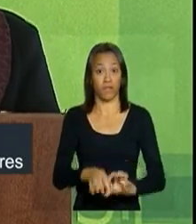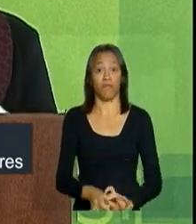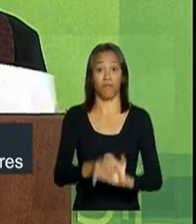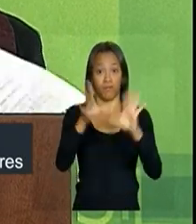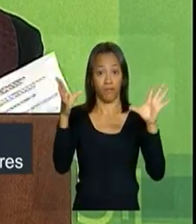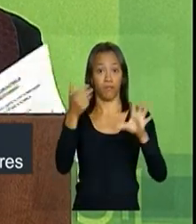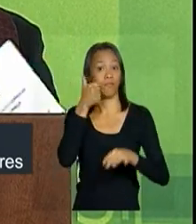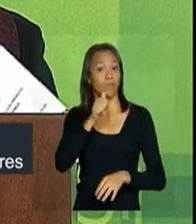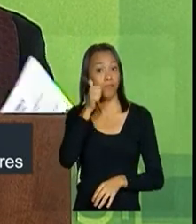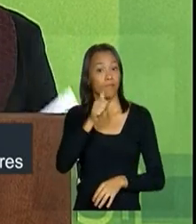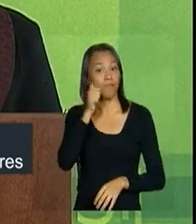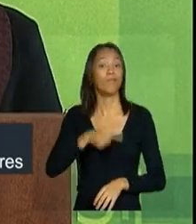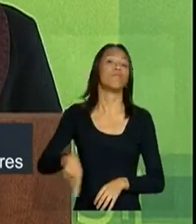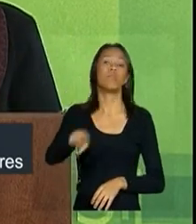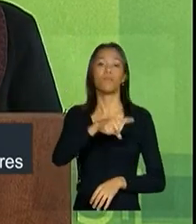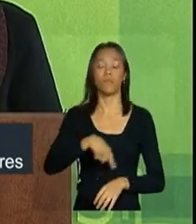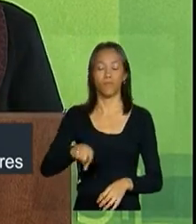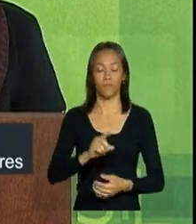mulheres